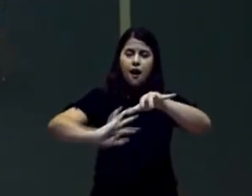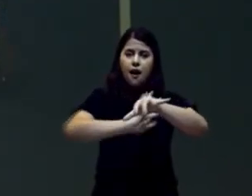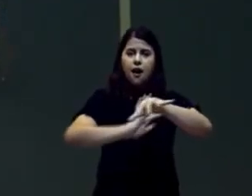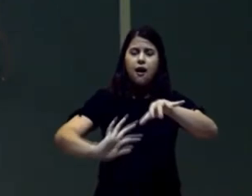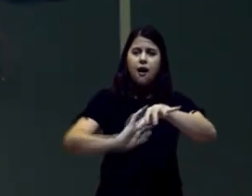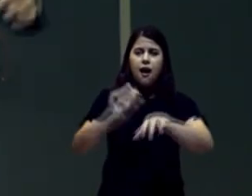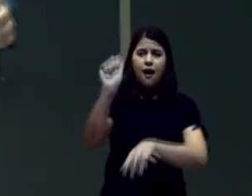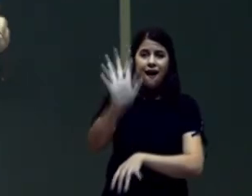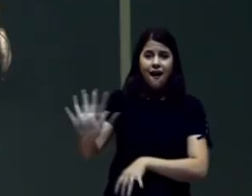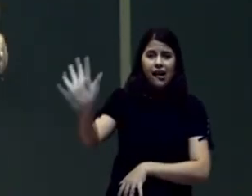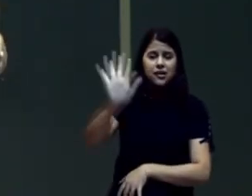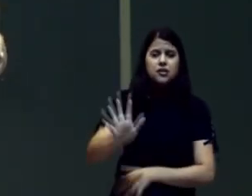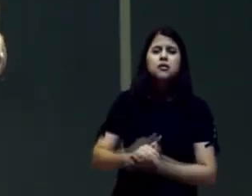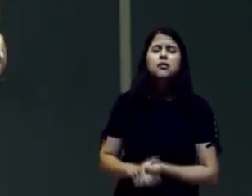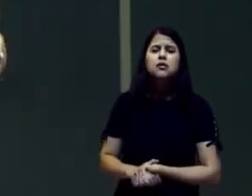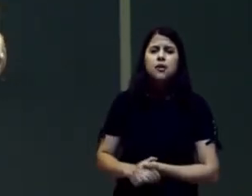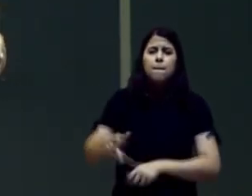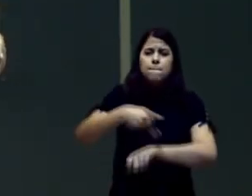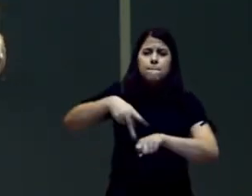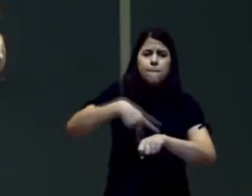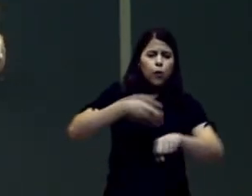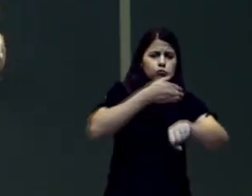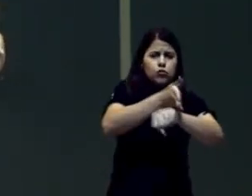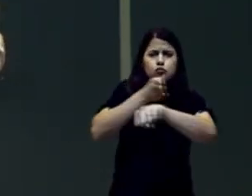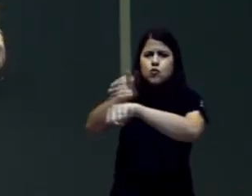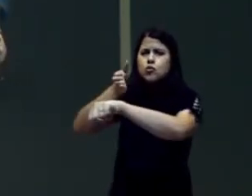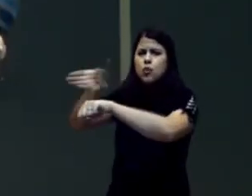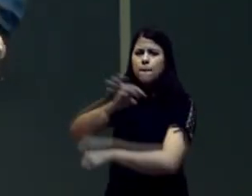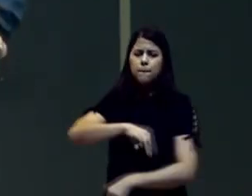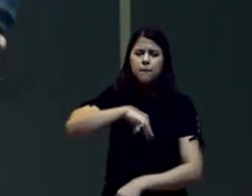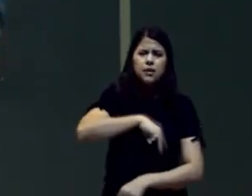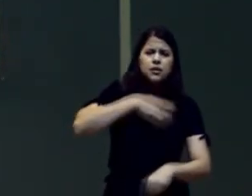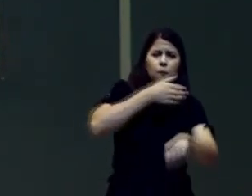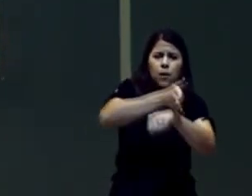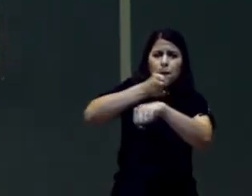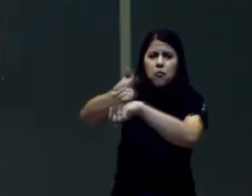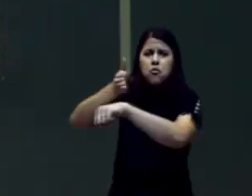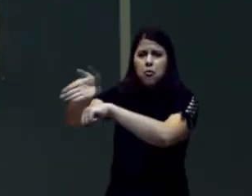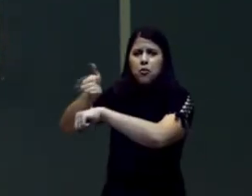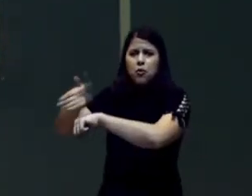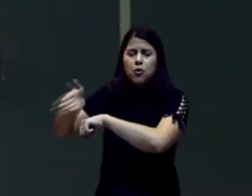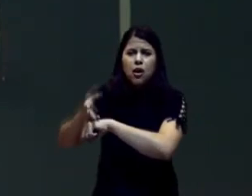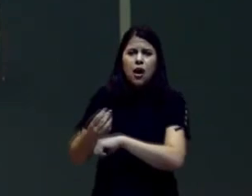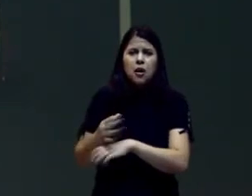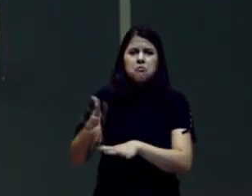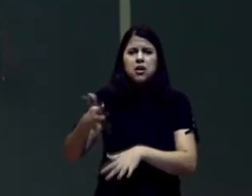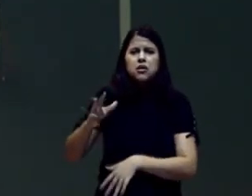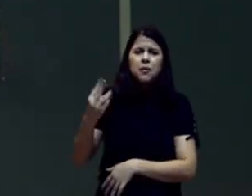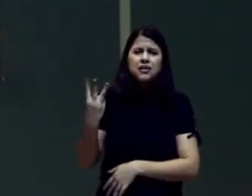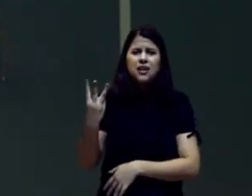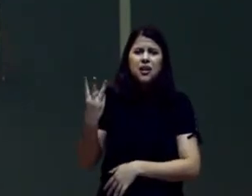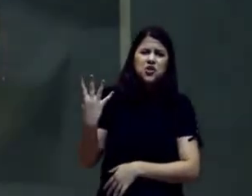o maior tempo das suas viagens missionárias. Paulo esteve por aproximadamente 3 ou 4 anos em